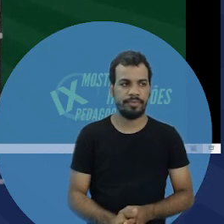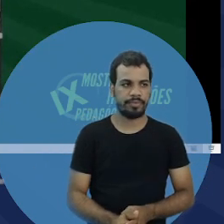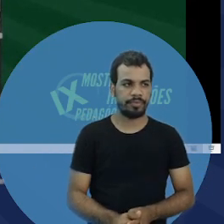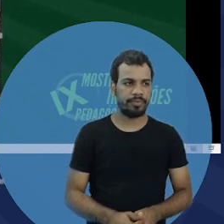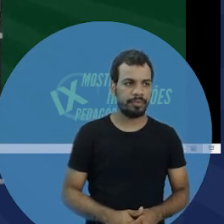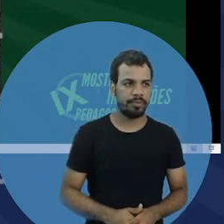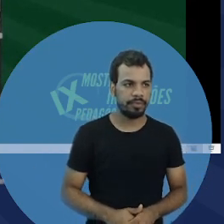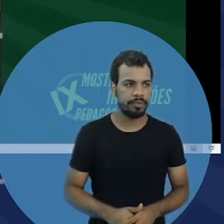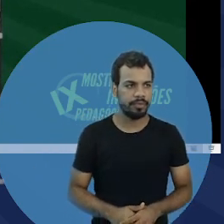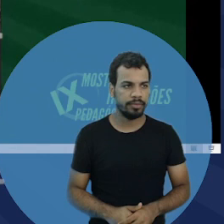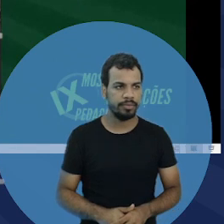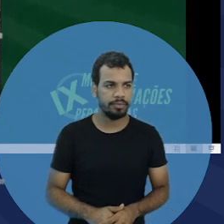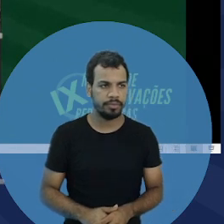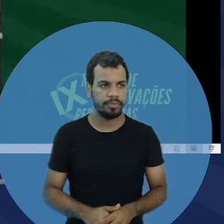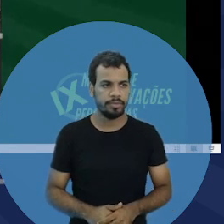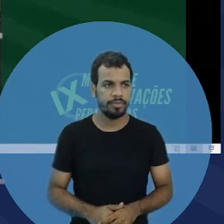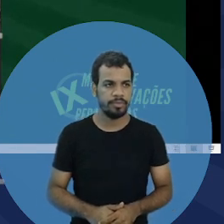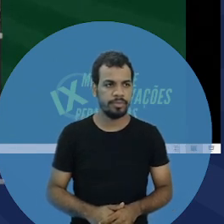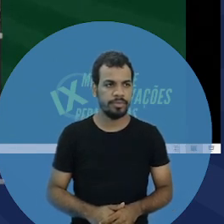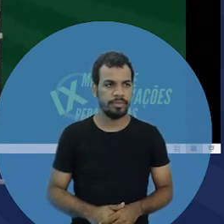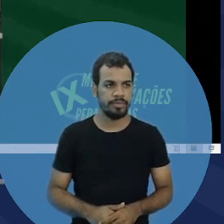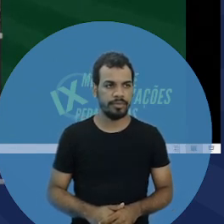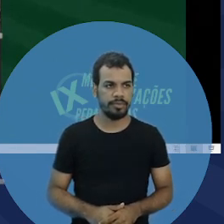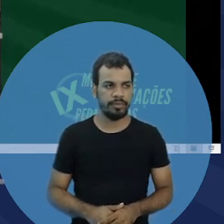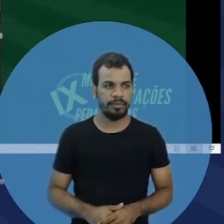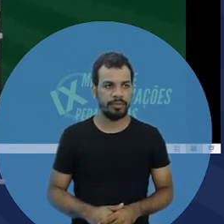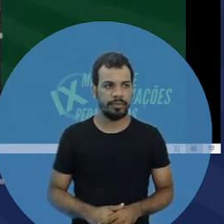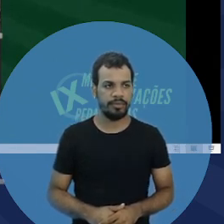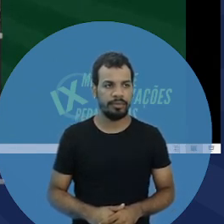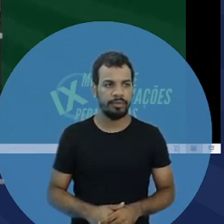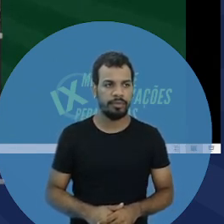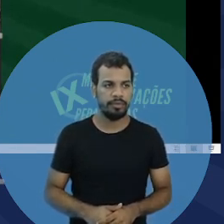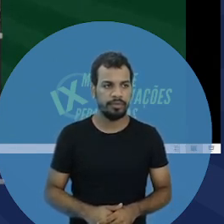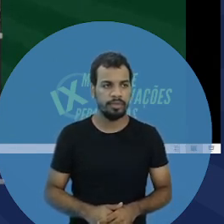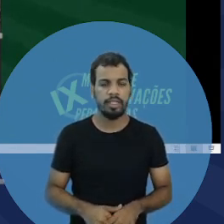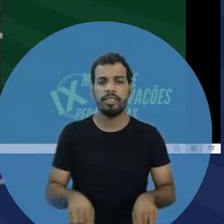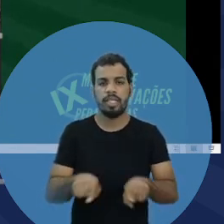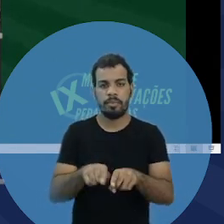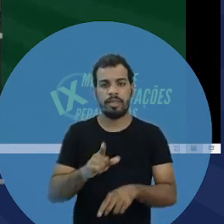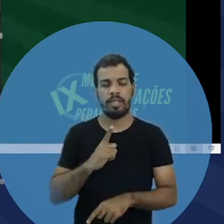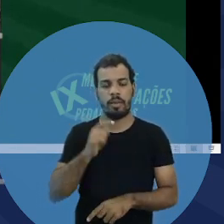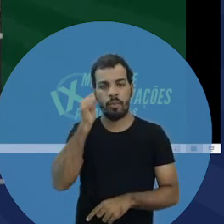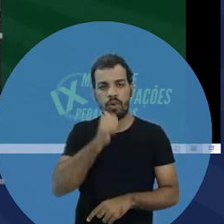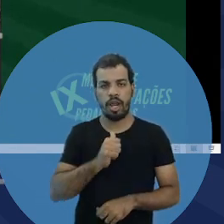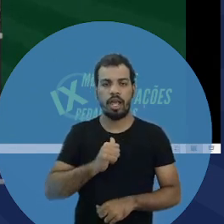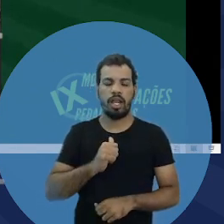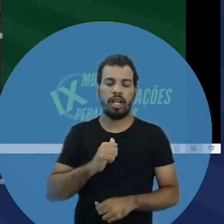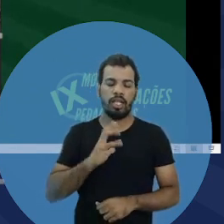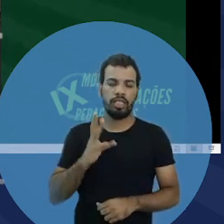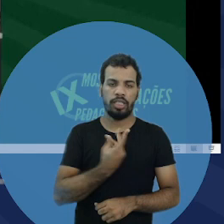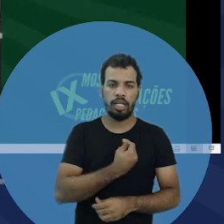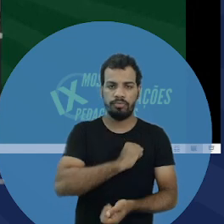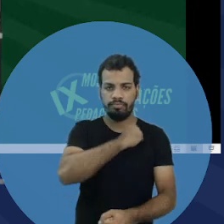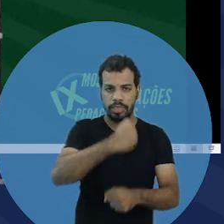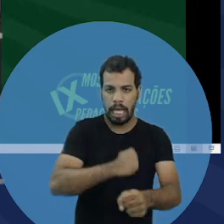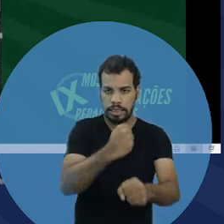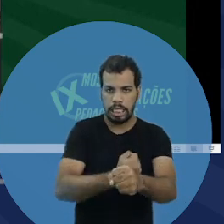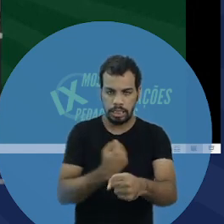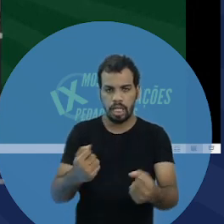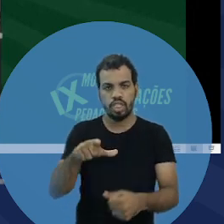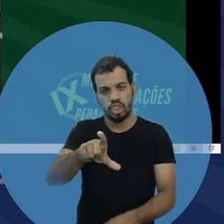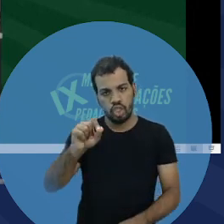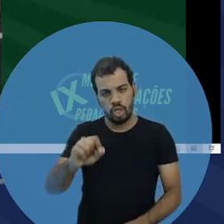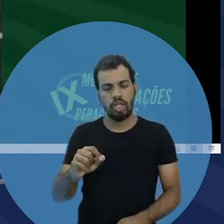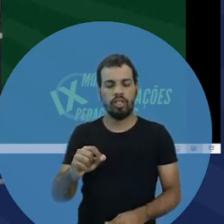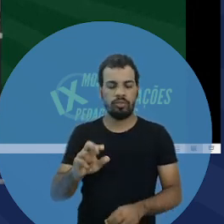Temos aí também a questão dos assassinatos de mulheres trans, né? Que nós escolhemos Marielle